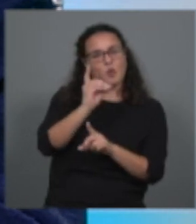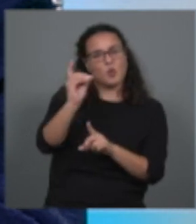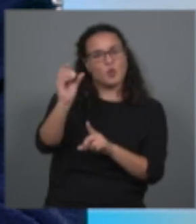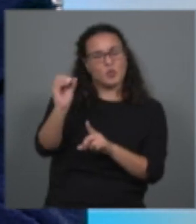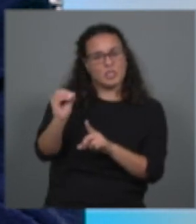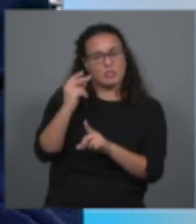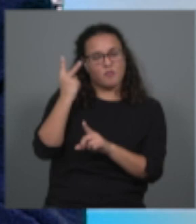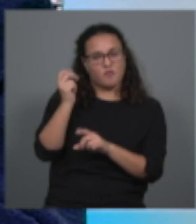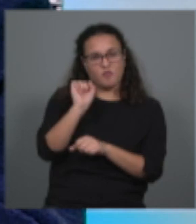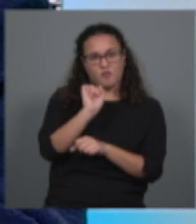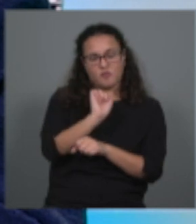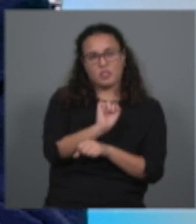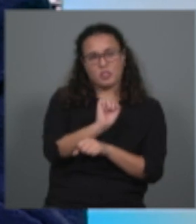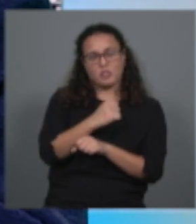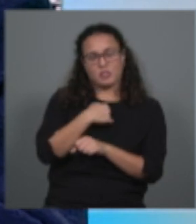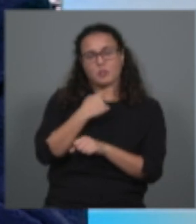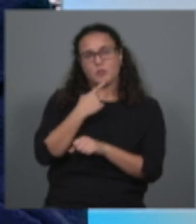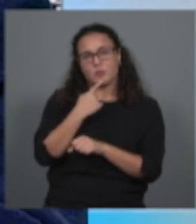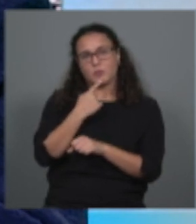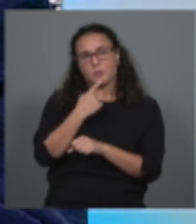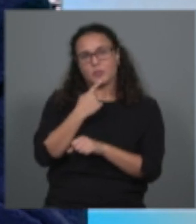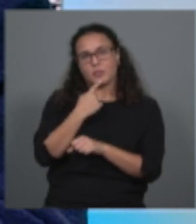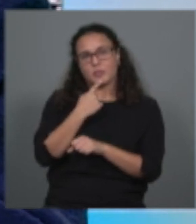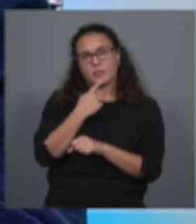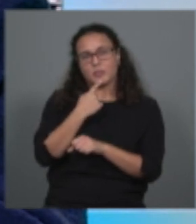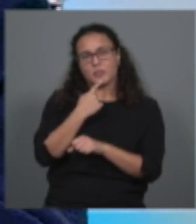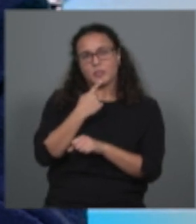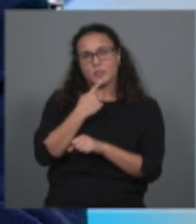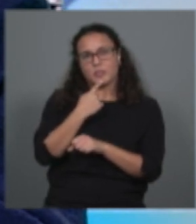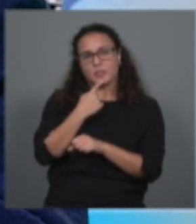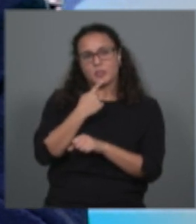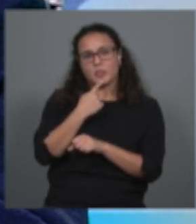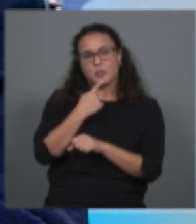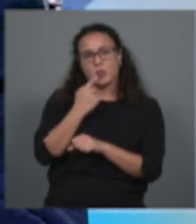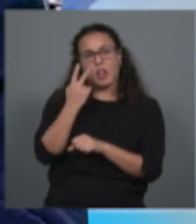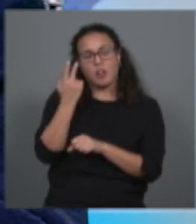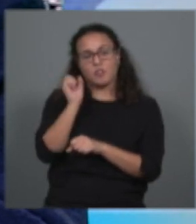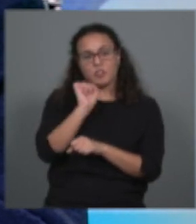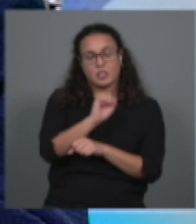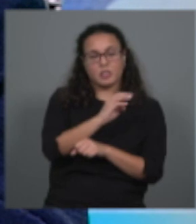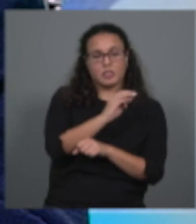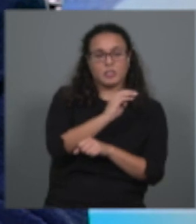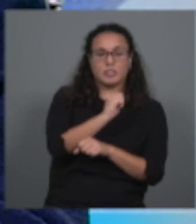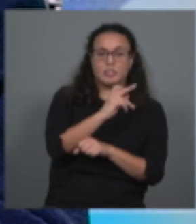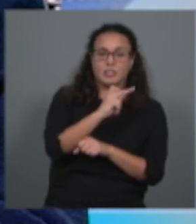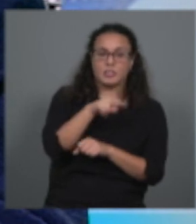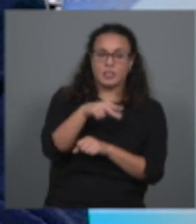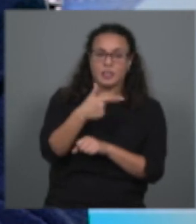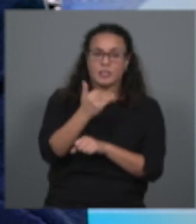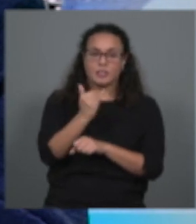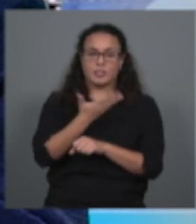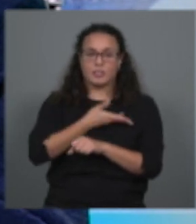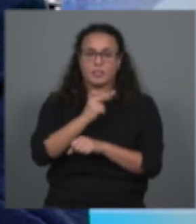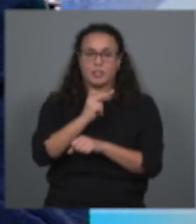um lado, percebo que a autoridade diocesana, atendê-la, a vida que tinha, a santidade que tinha e o trabalho pastoral